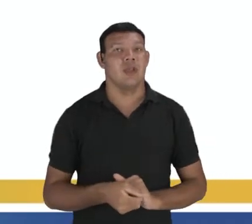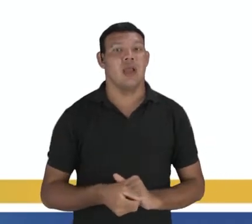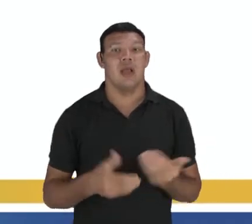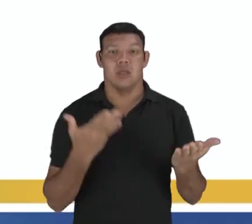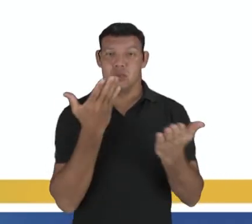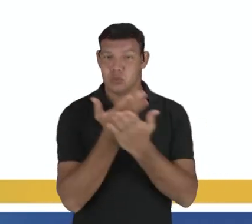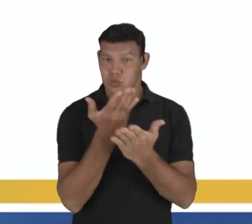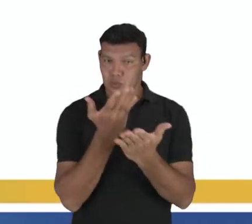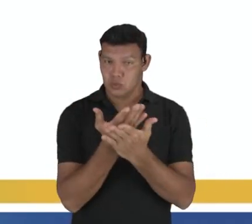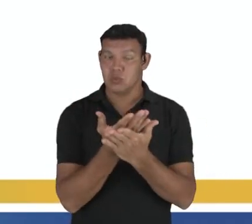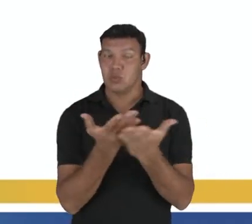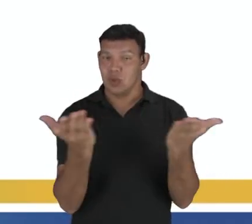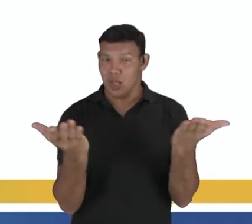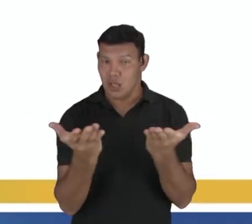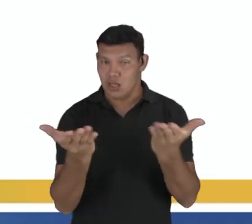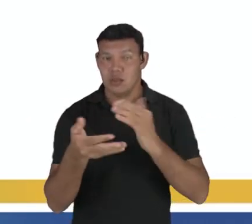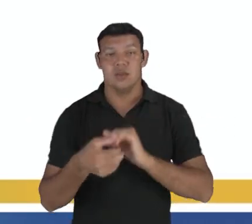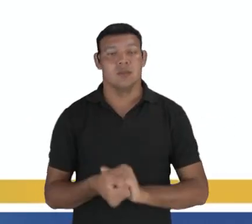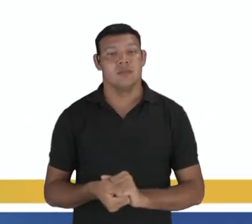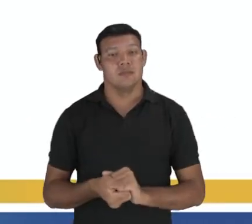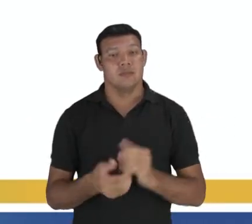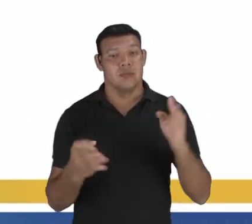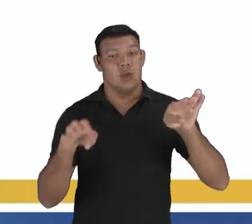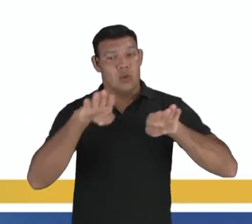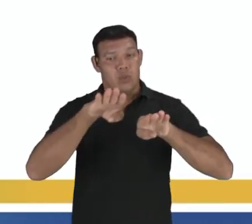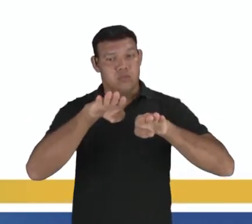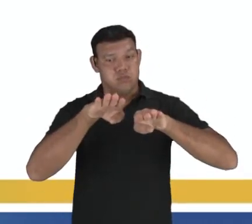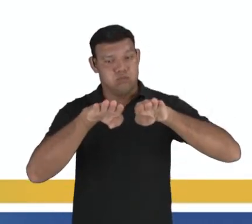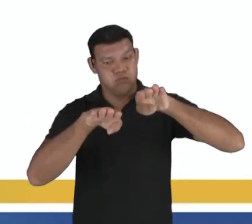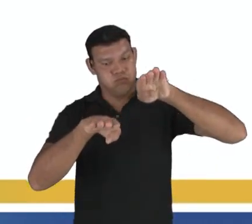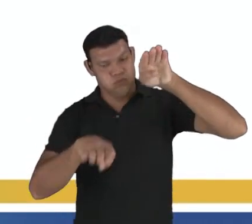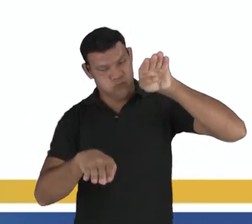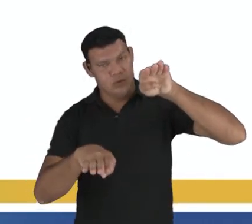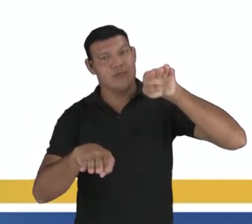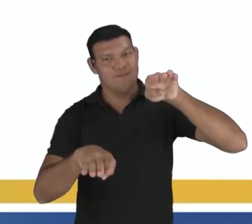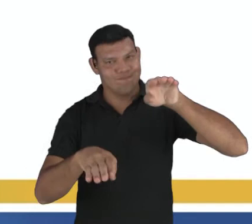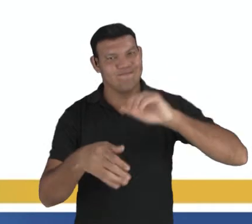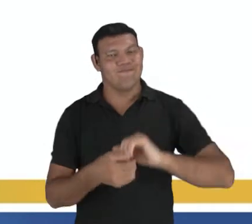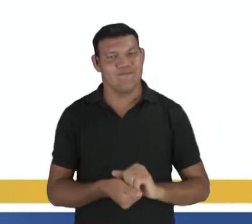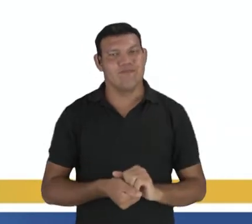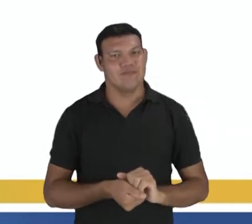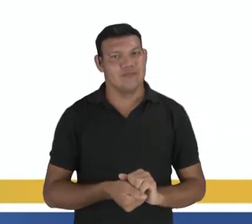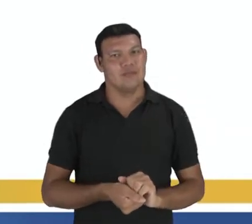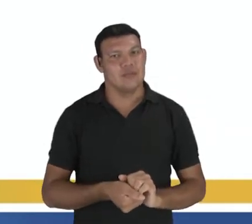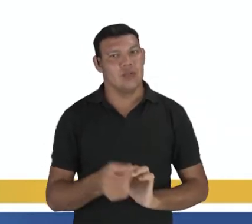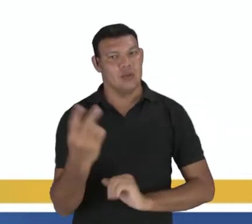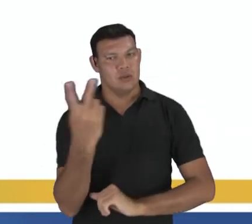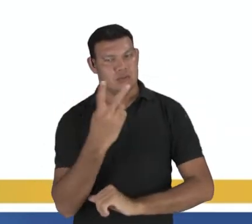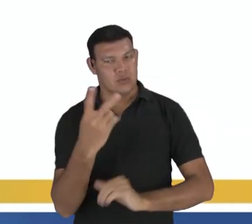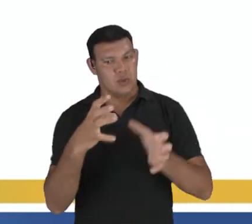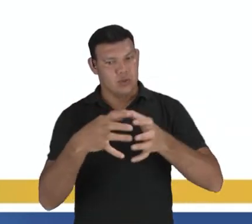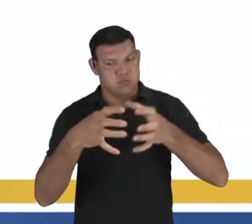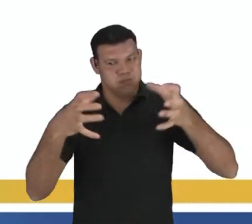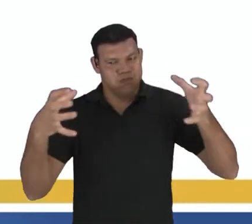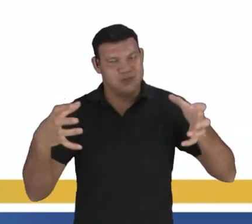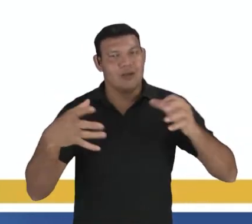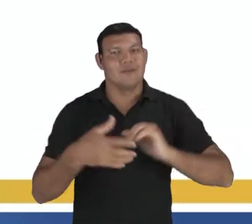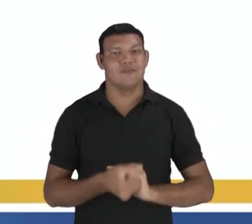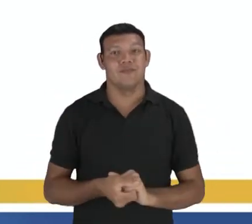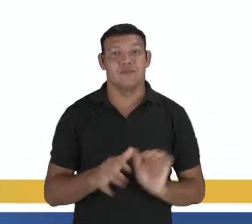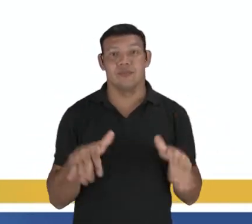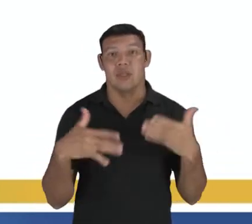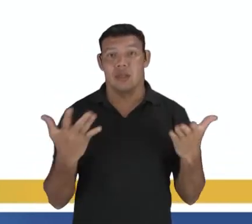fazer o estudo aqui da inversa diante dessas duas grandezas. Então, o que é que